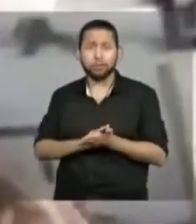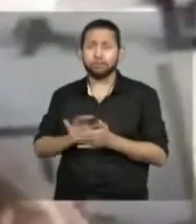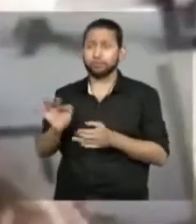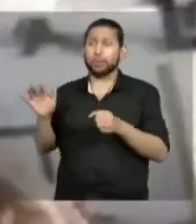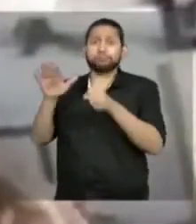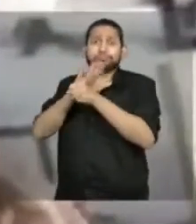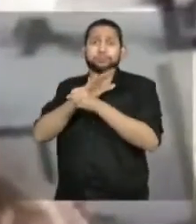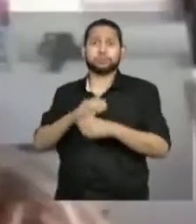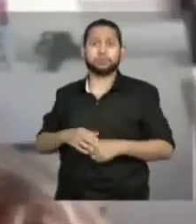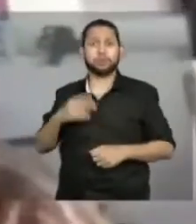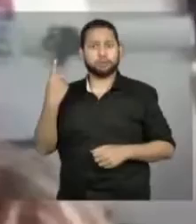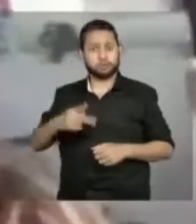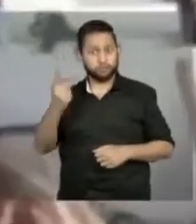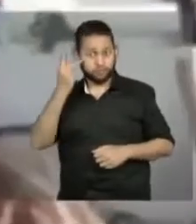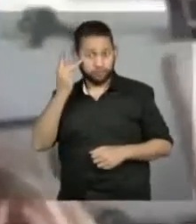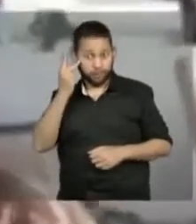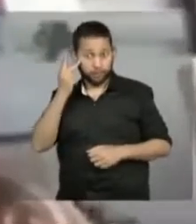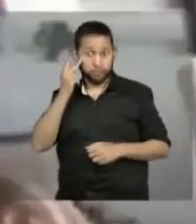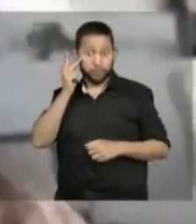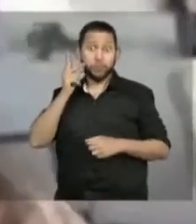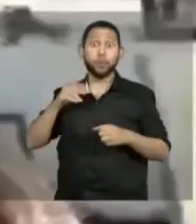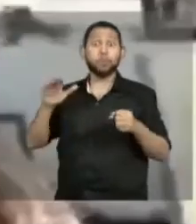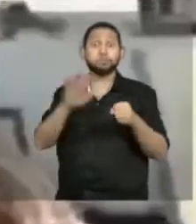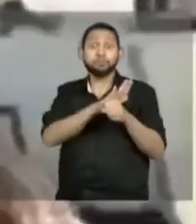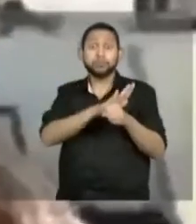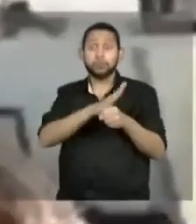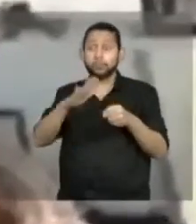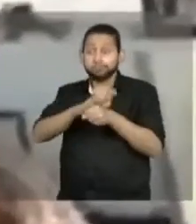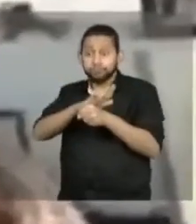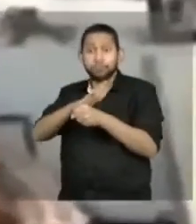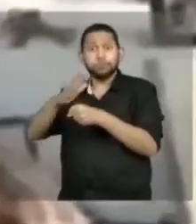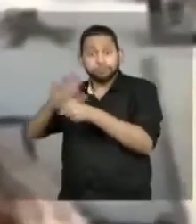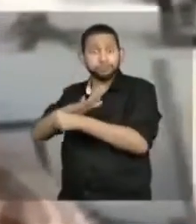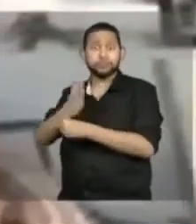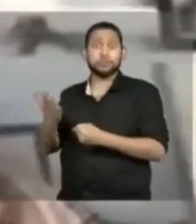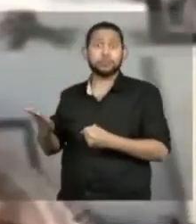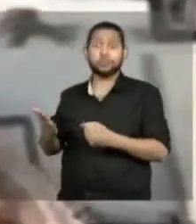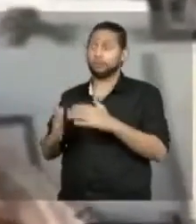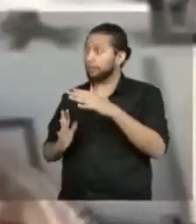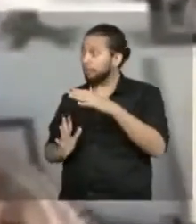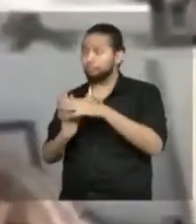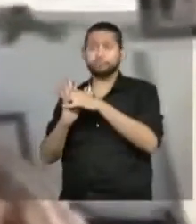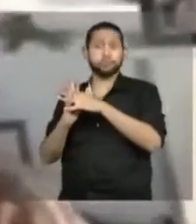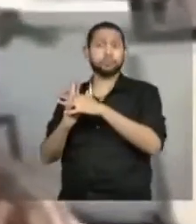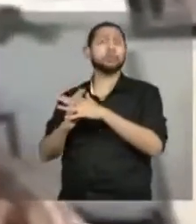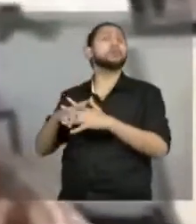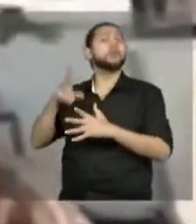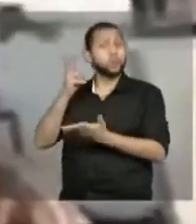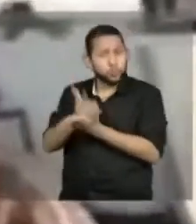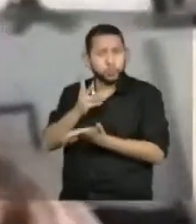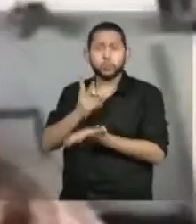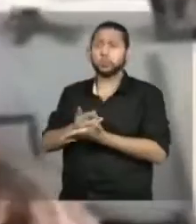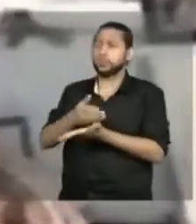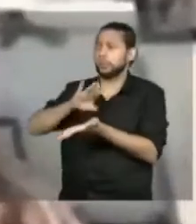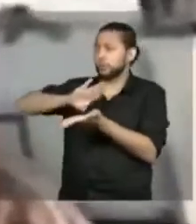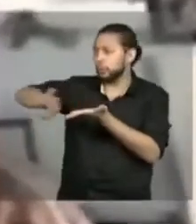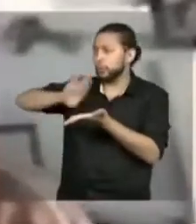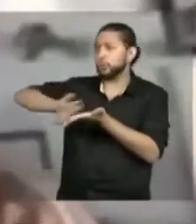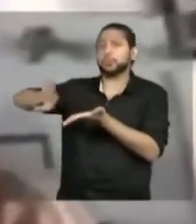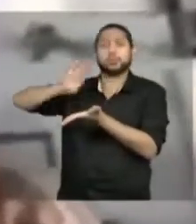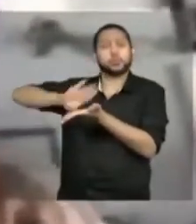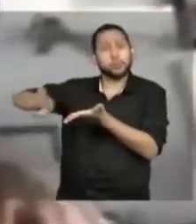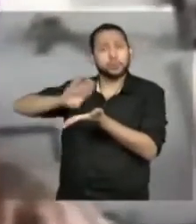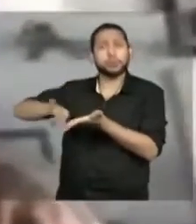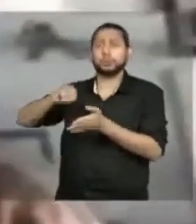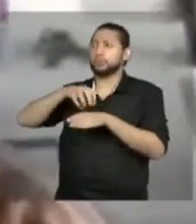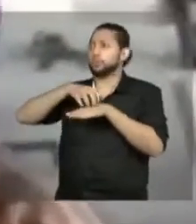sanitários à disposição da cidade de São Paulo estão à beira do esgotamento e a gente continua descartando e mandando